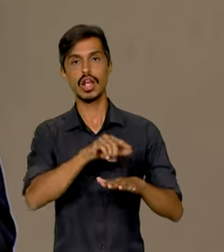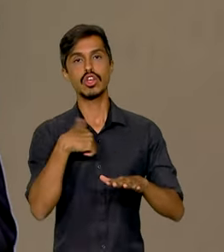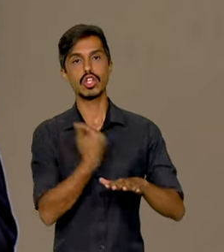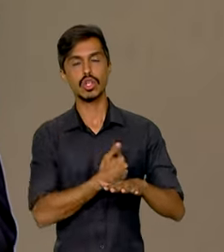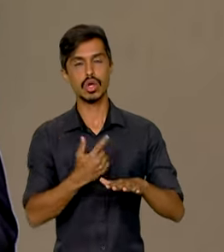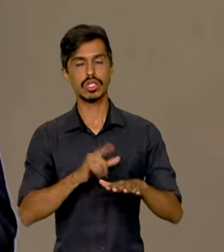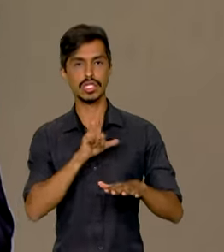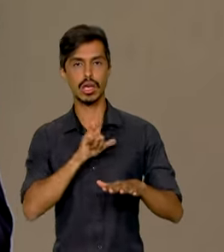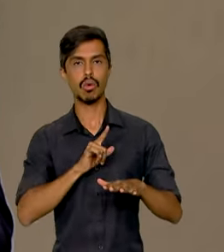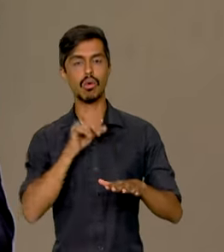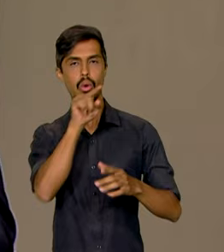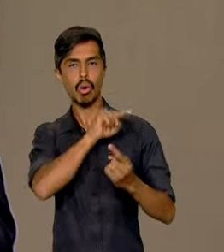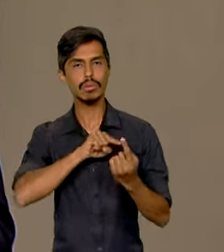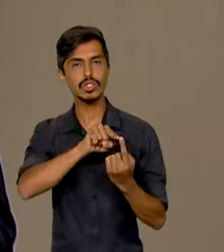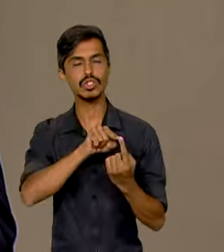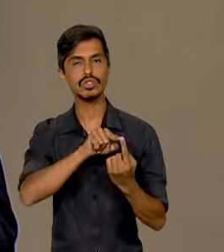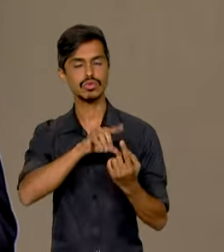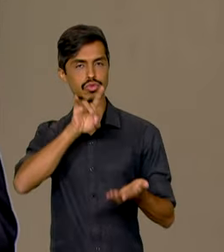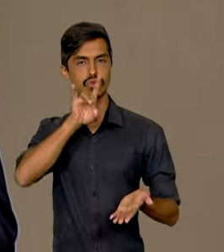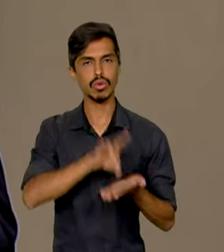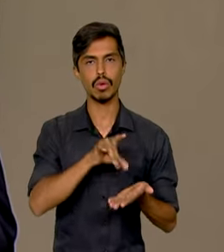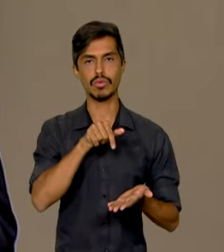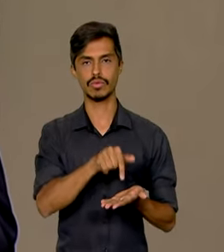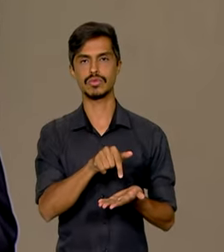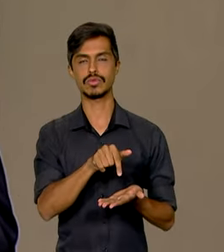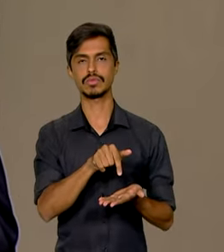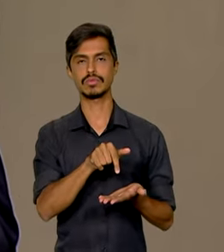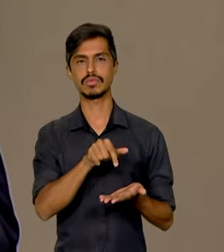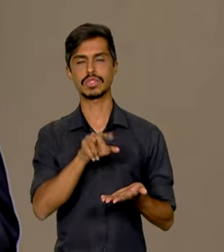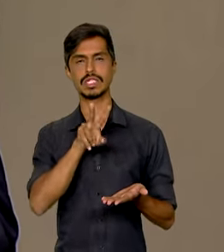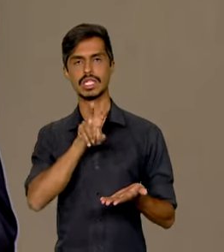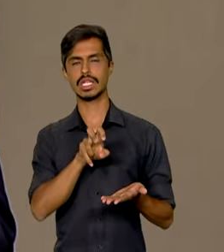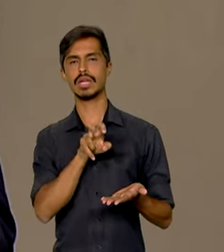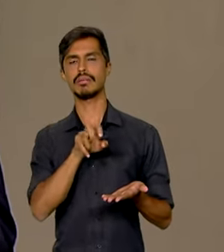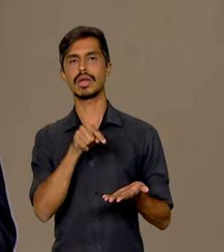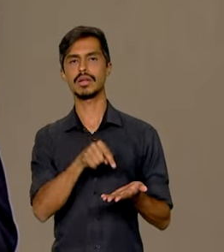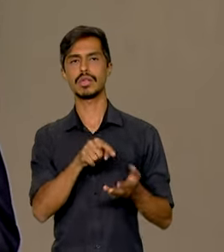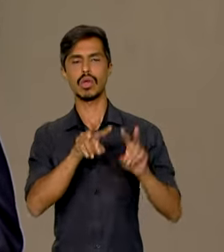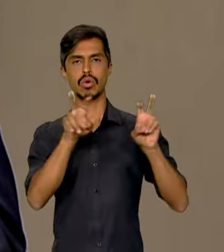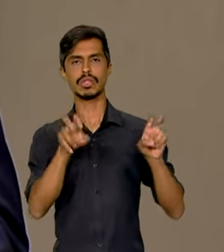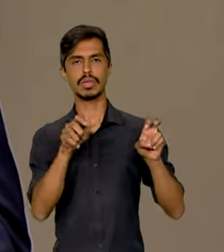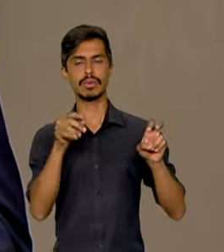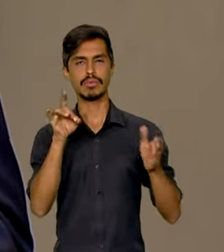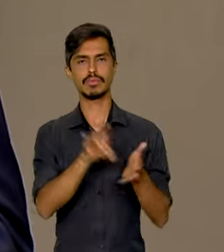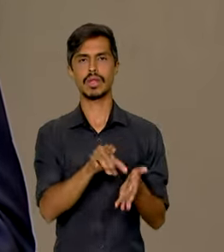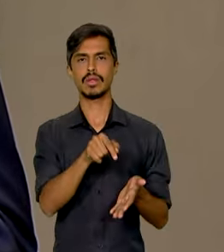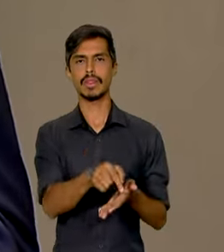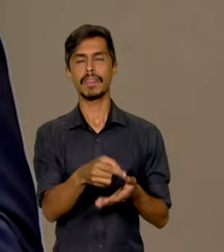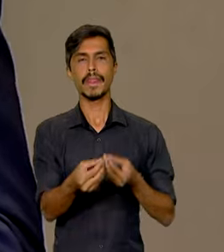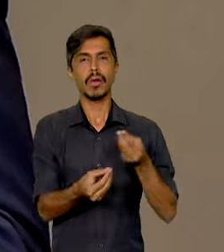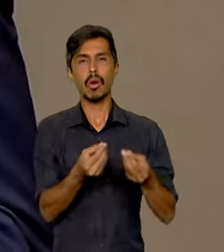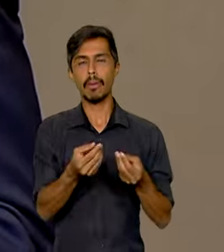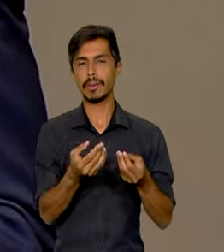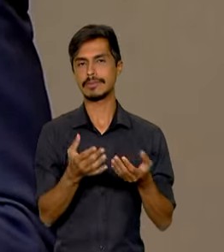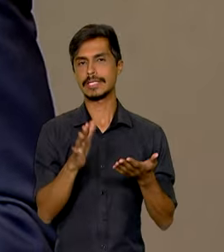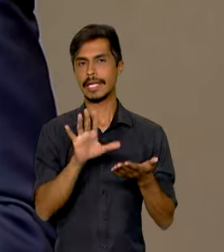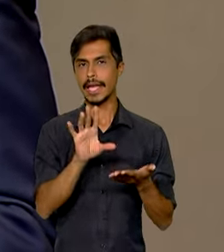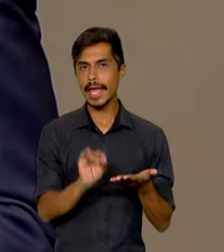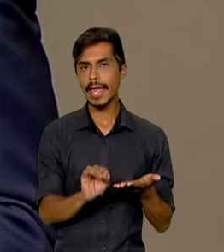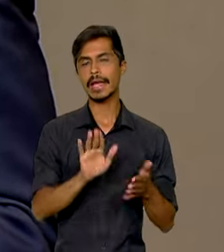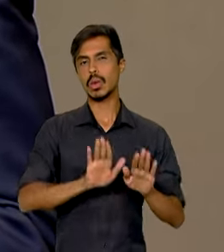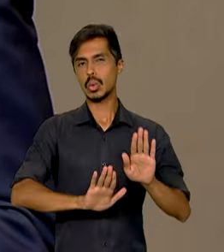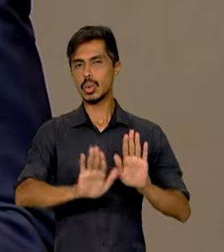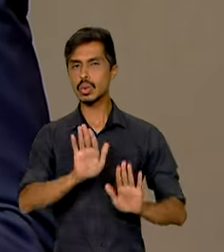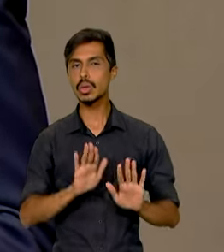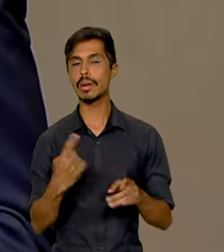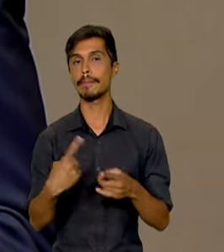objetiva, de um caso concreto. E de um caso concreto muito delicado,